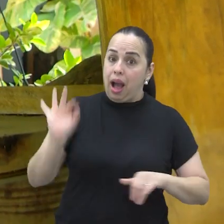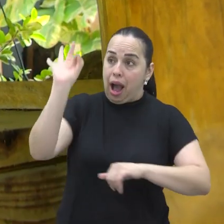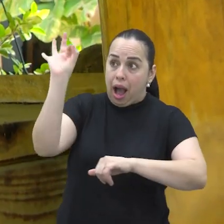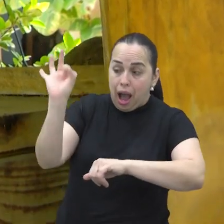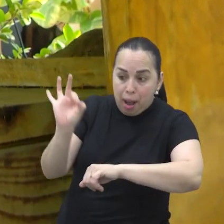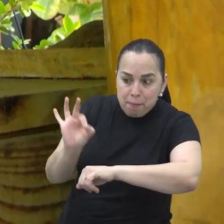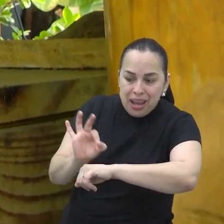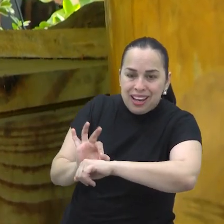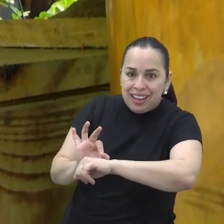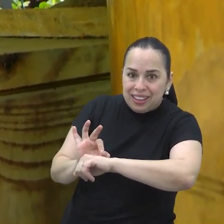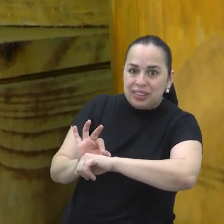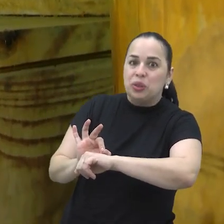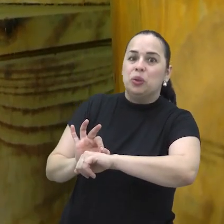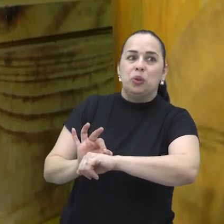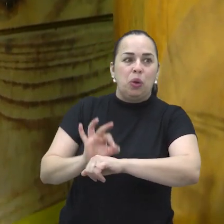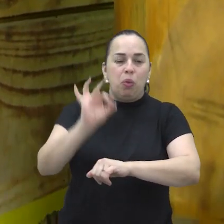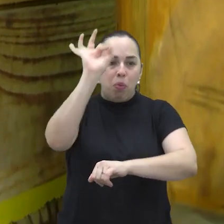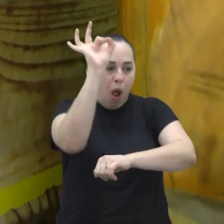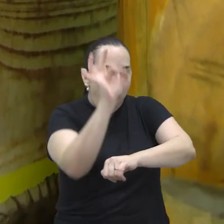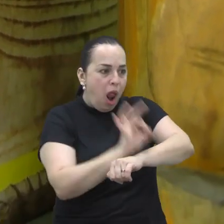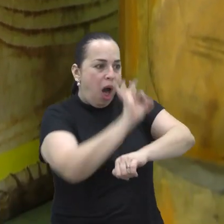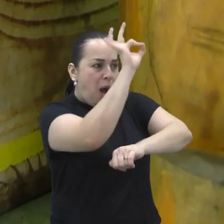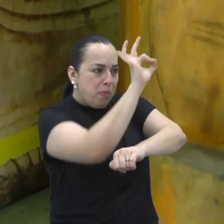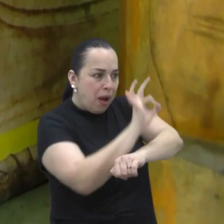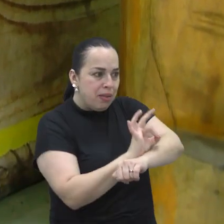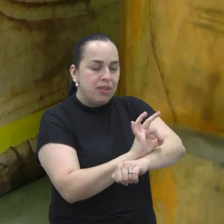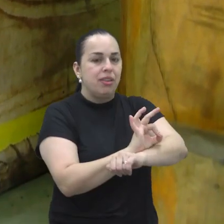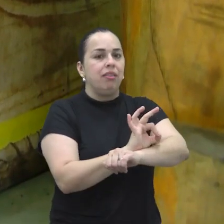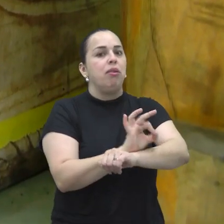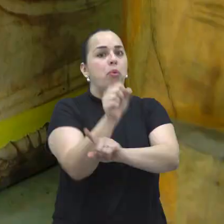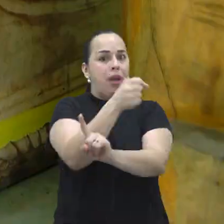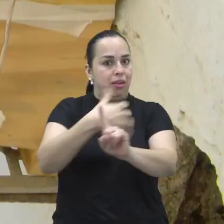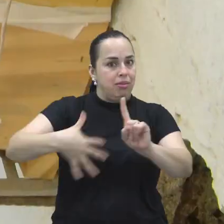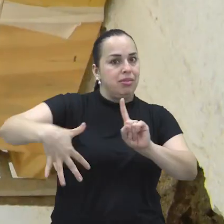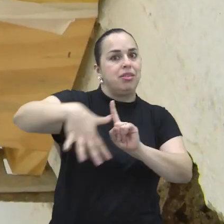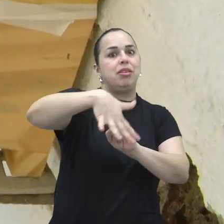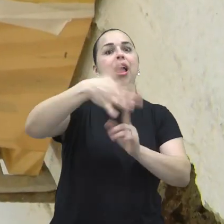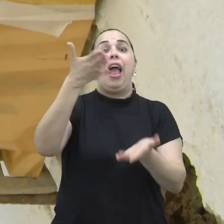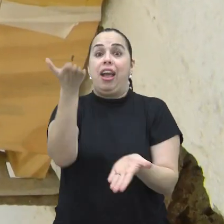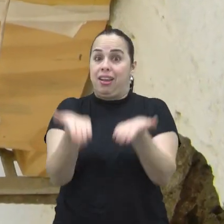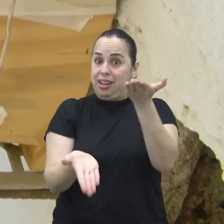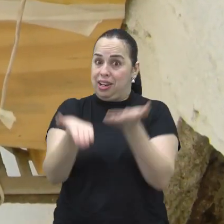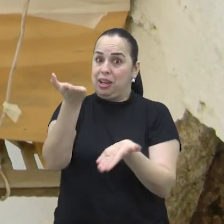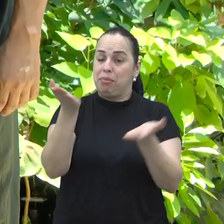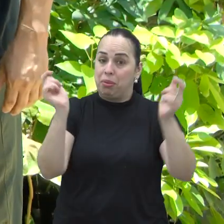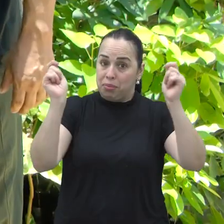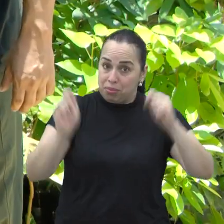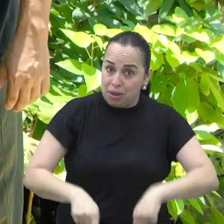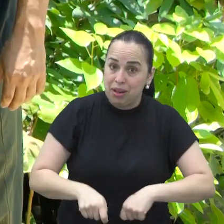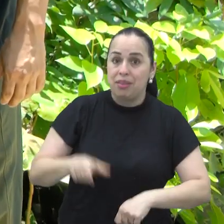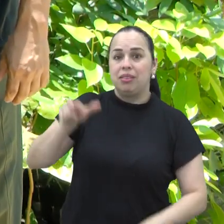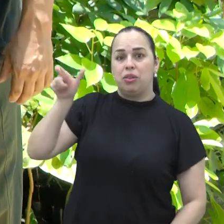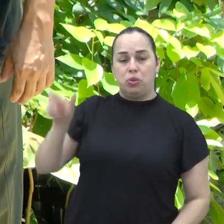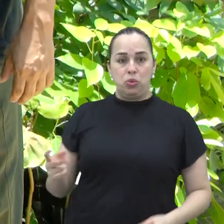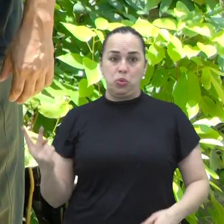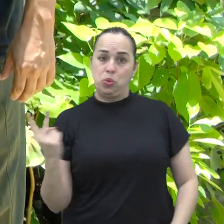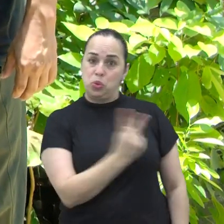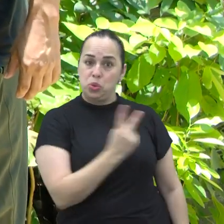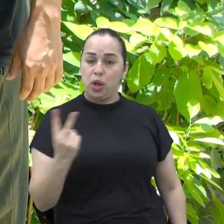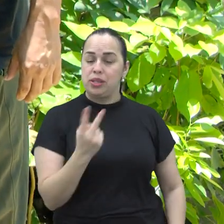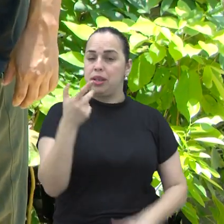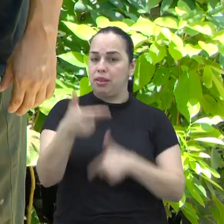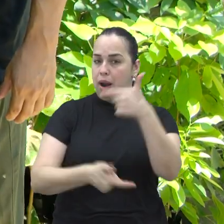Mais abelhas significam um equilíbrio maior no ecossistema. Para o João Benedito e para o Reginaldo, que estão